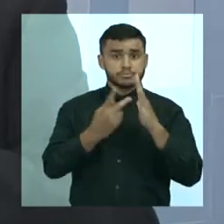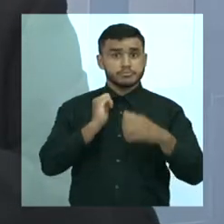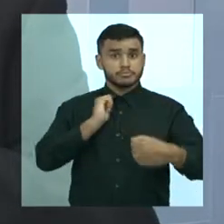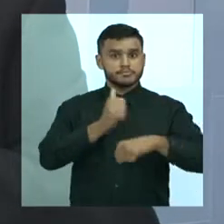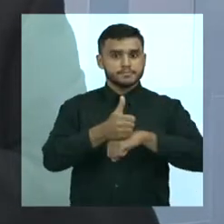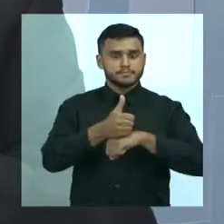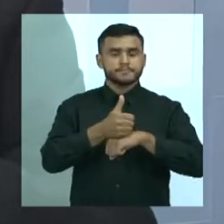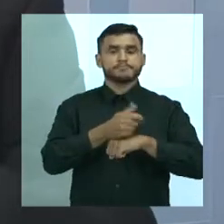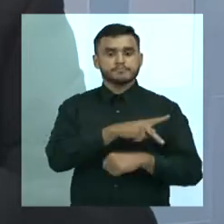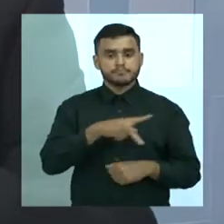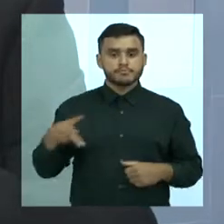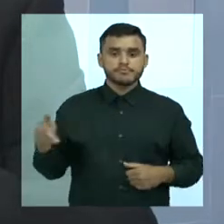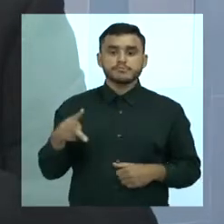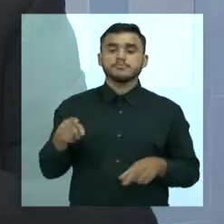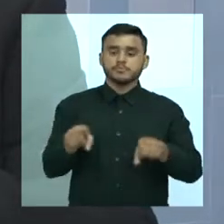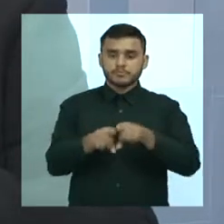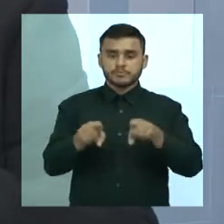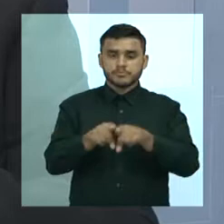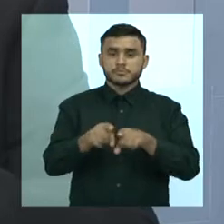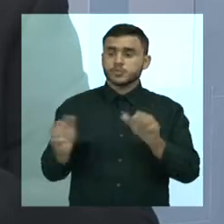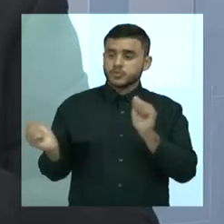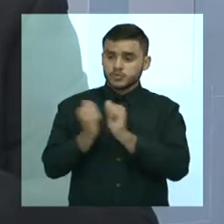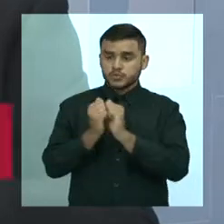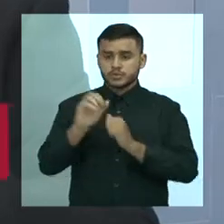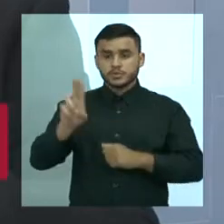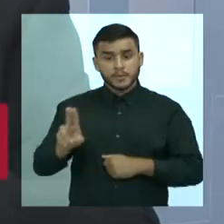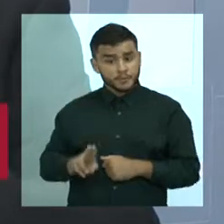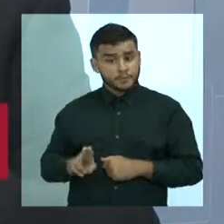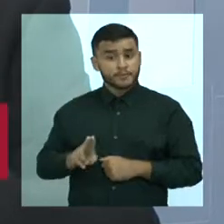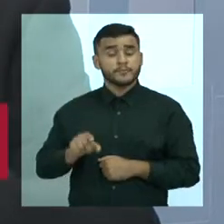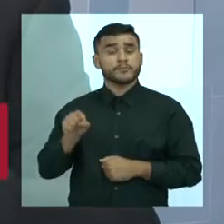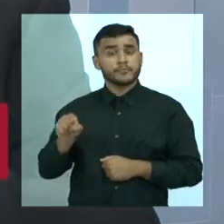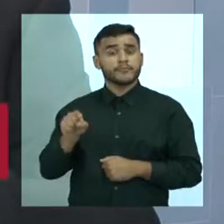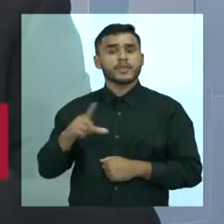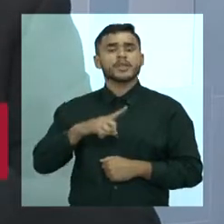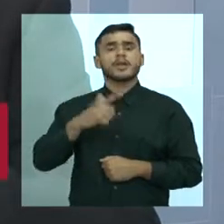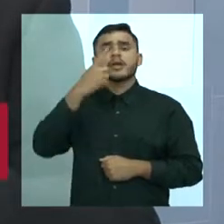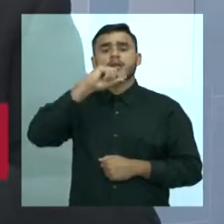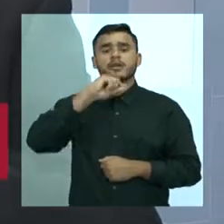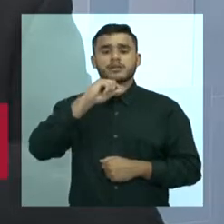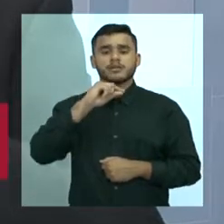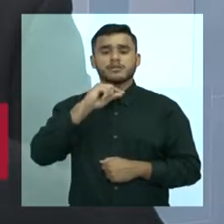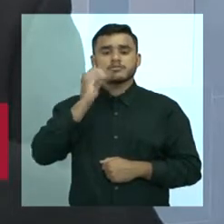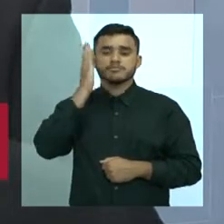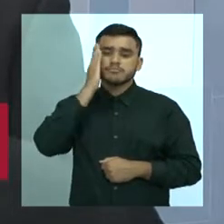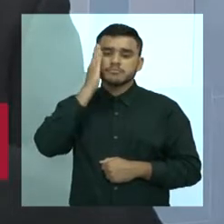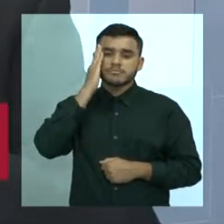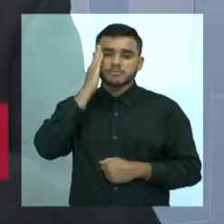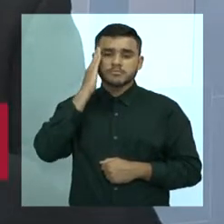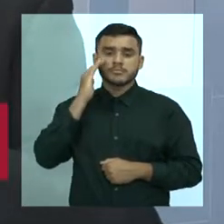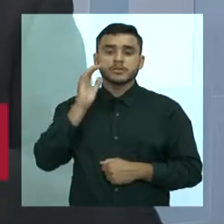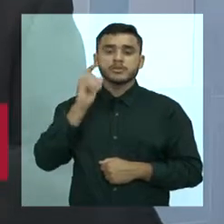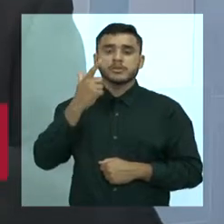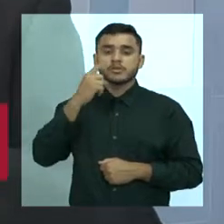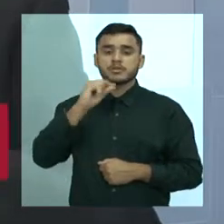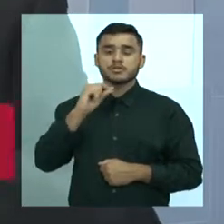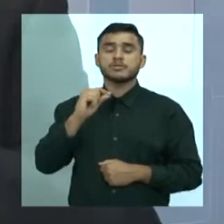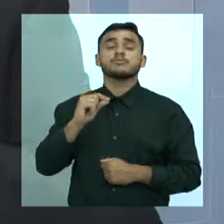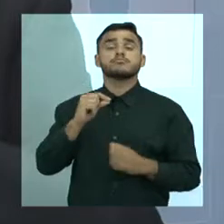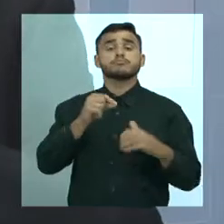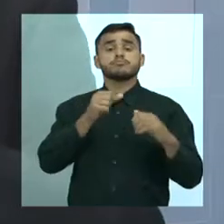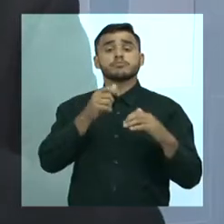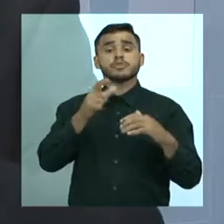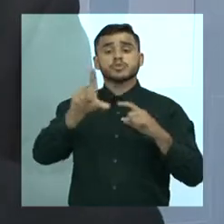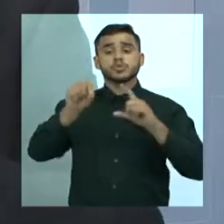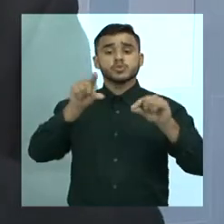com a passagem de Tasso Gereissati. Você notava que os principais postos do Estado do governo federal eram comandados